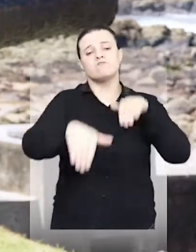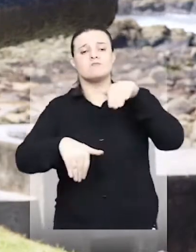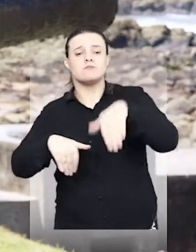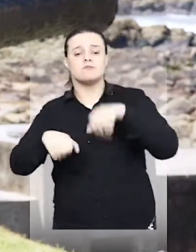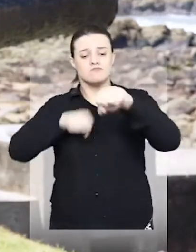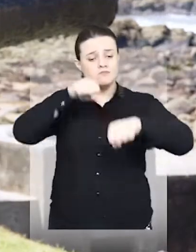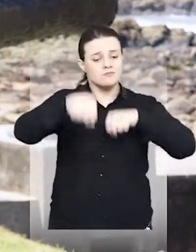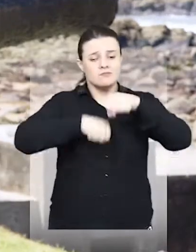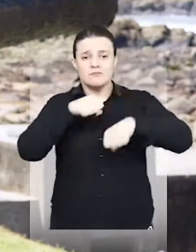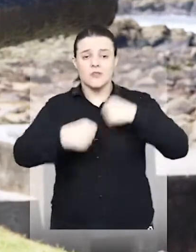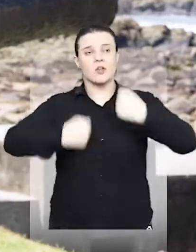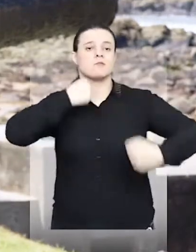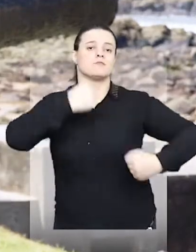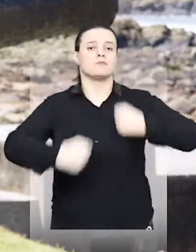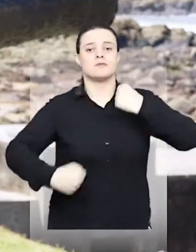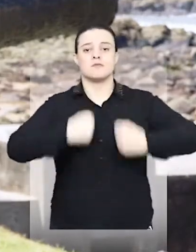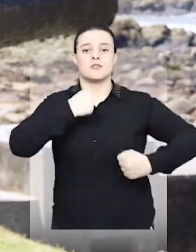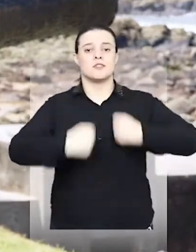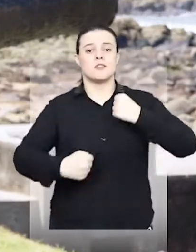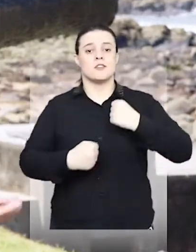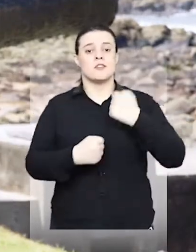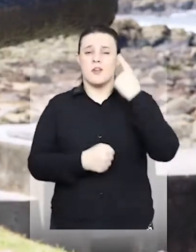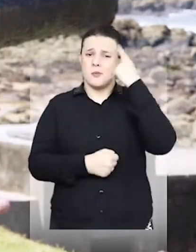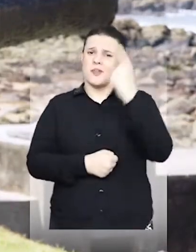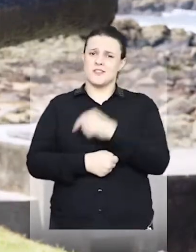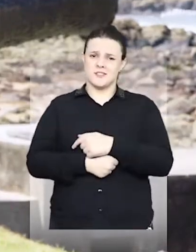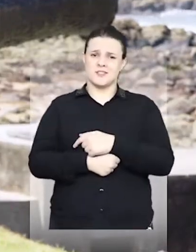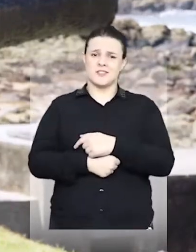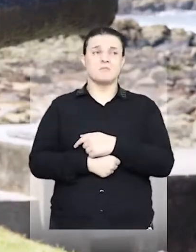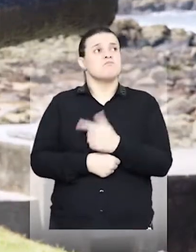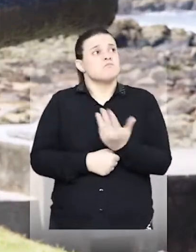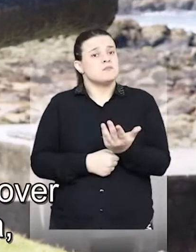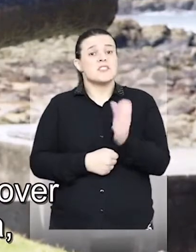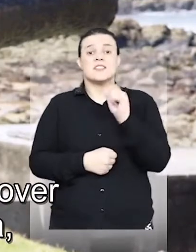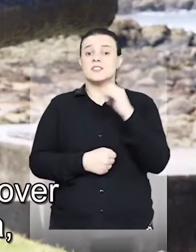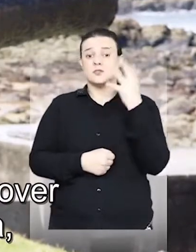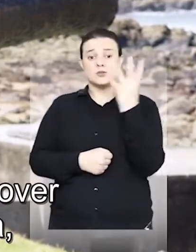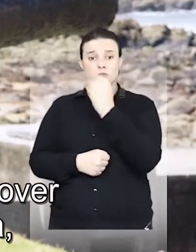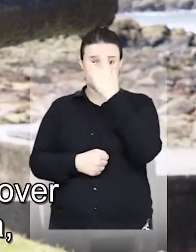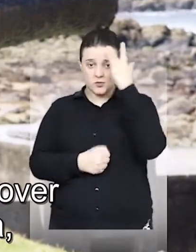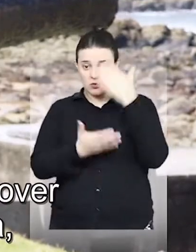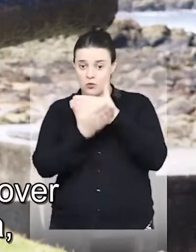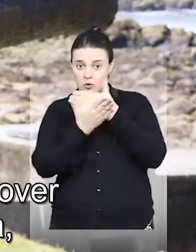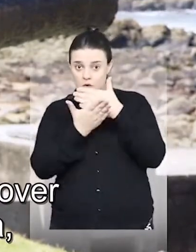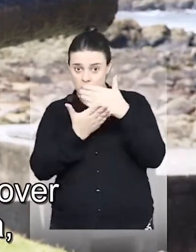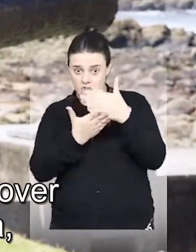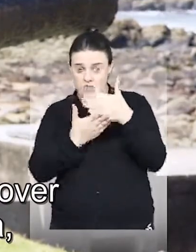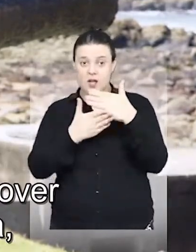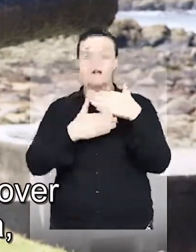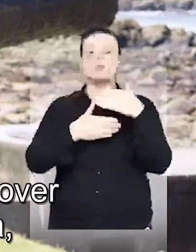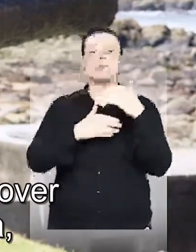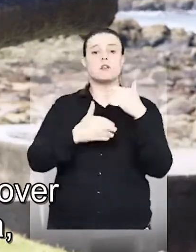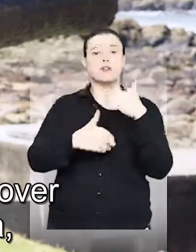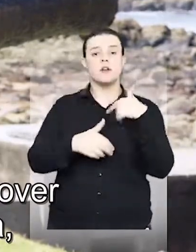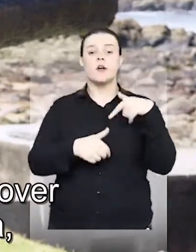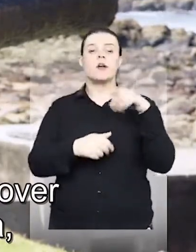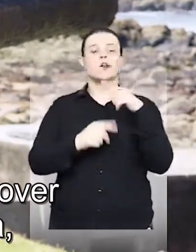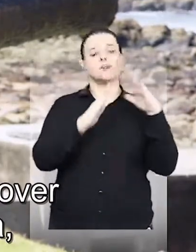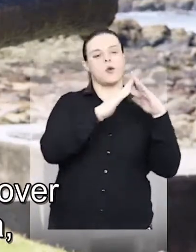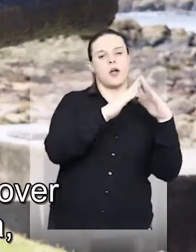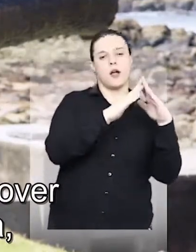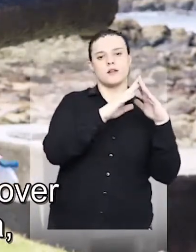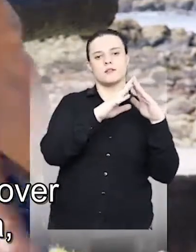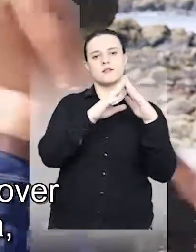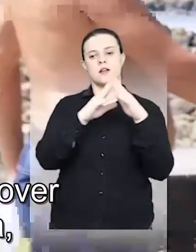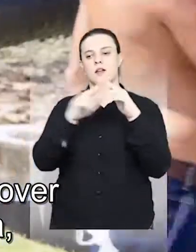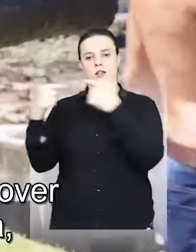você vai pedalar e correr. Então, imagina, eu sempre falo que se todo mundo começasse a se locomover de casa para o